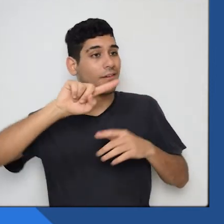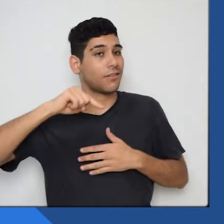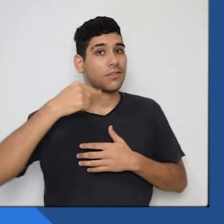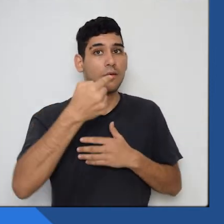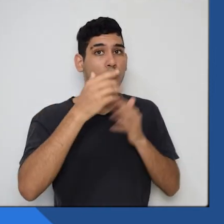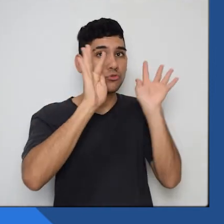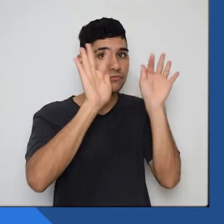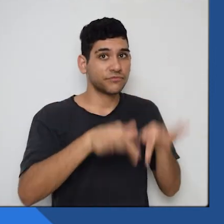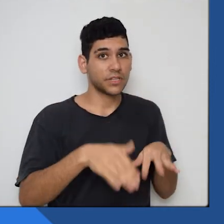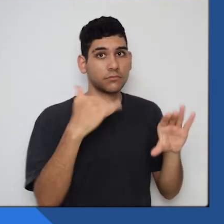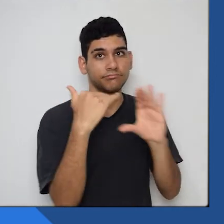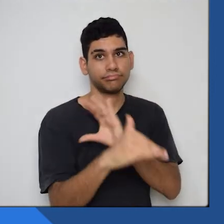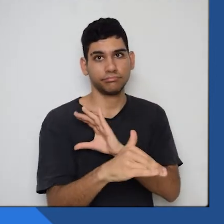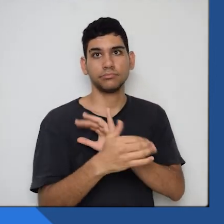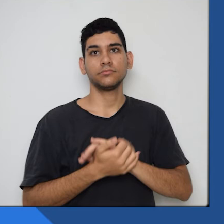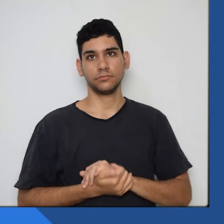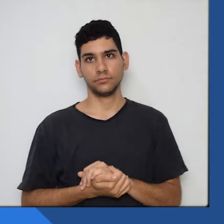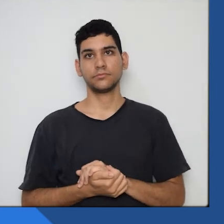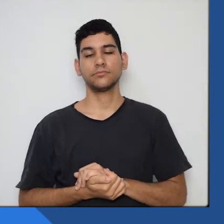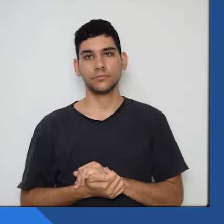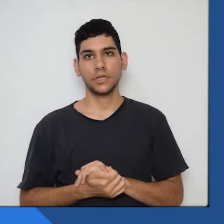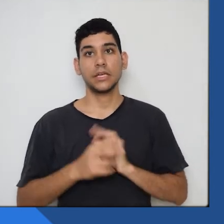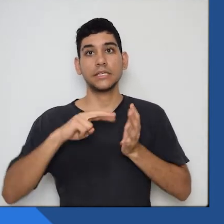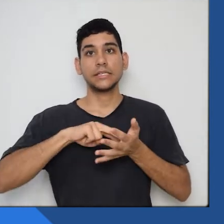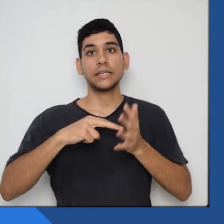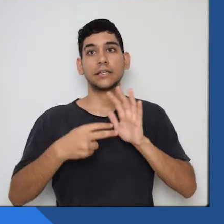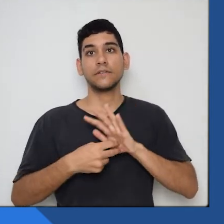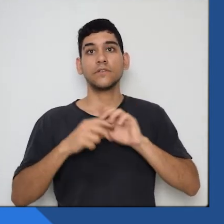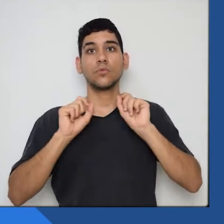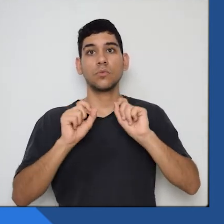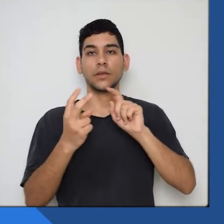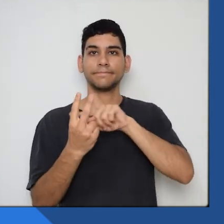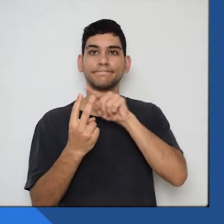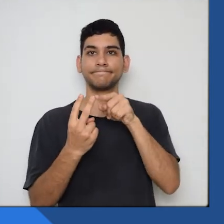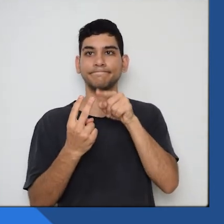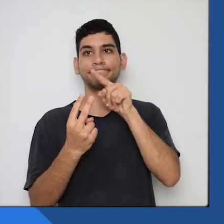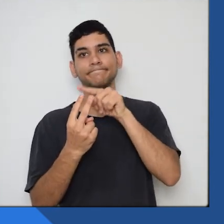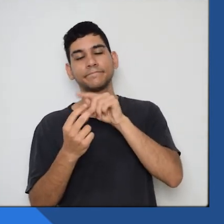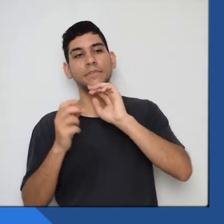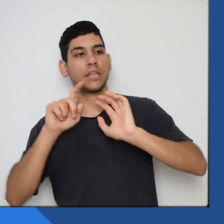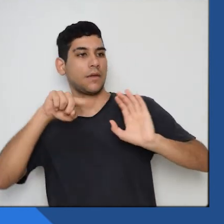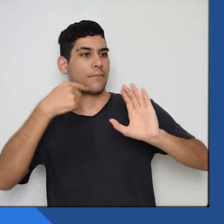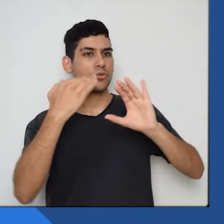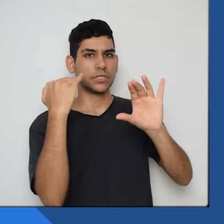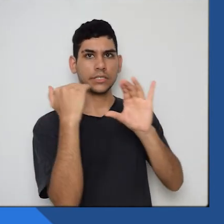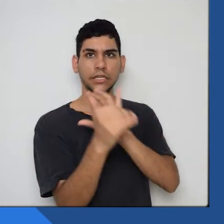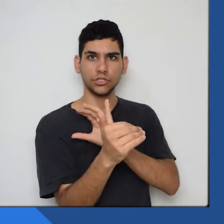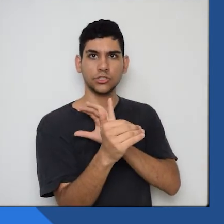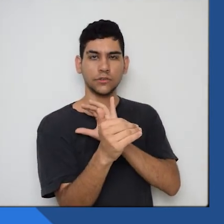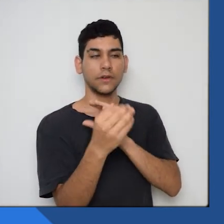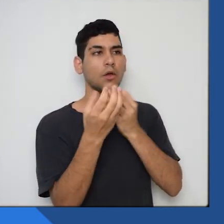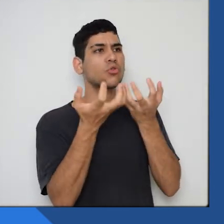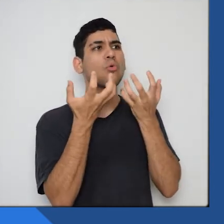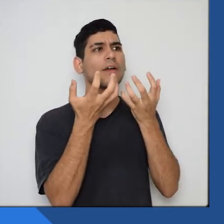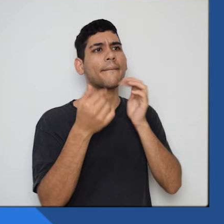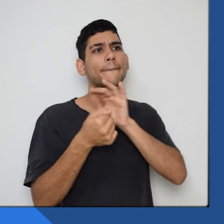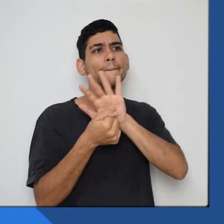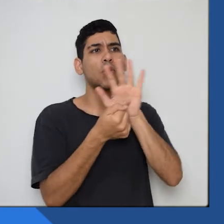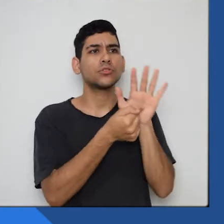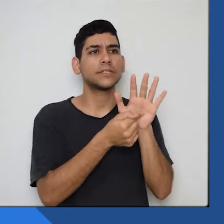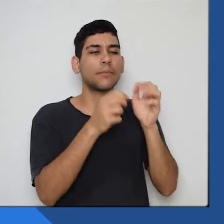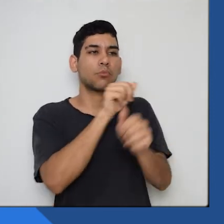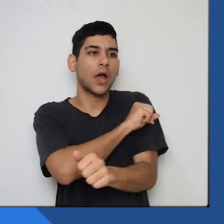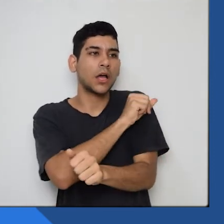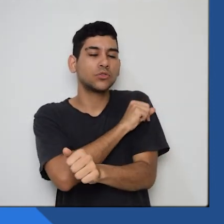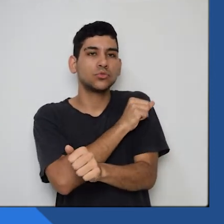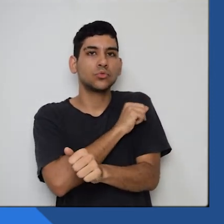durante e após o questionário. O que significa essas opções? Após a tentativa, é o